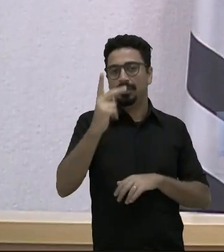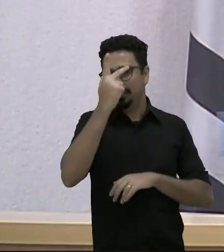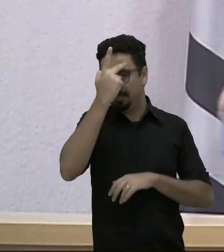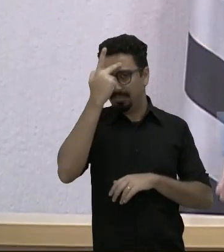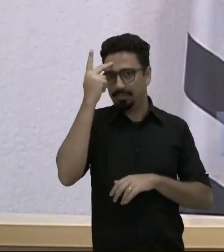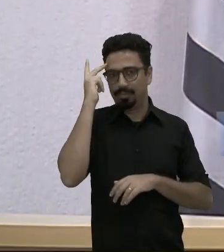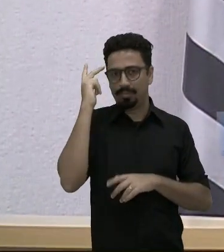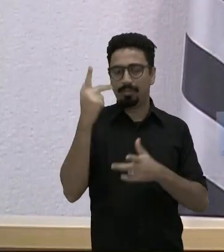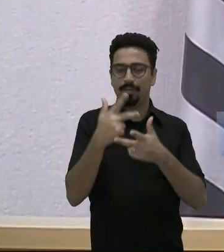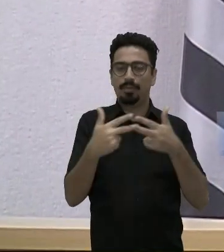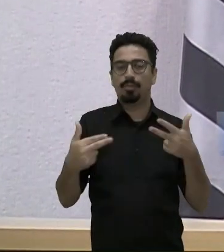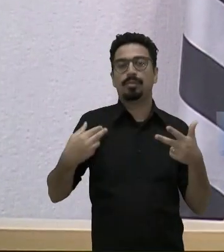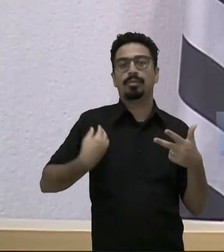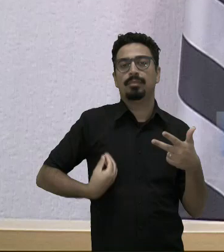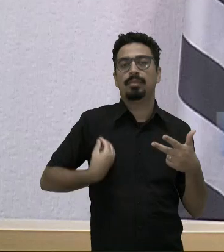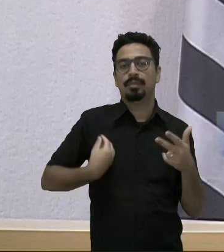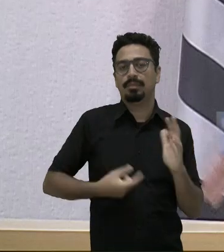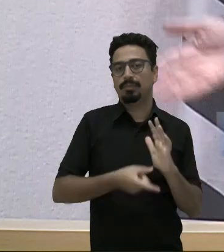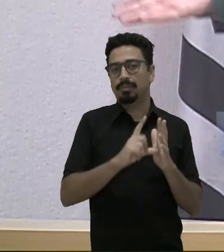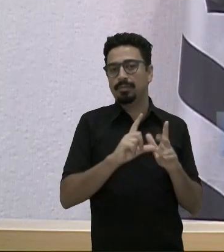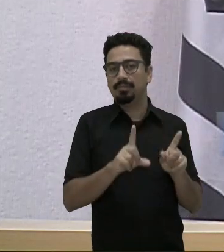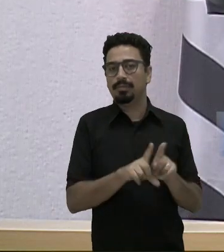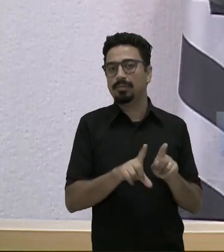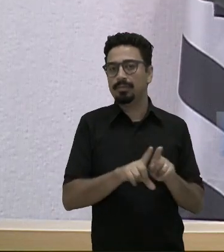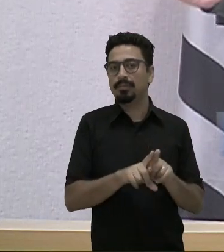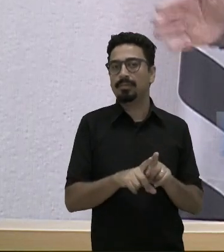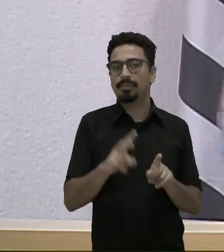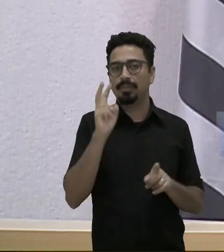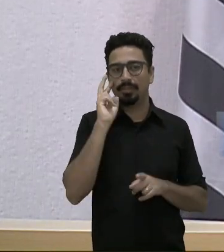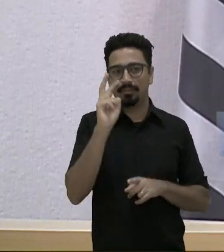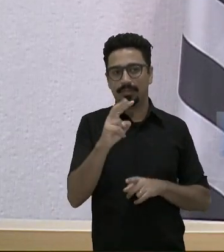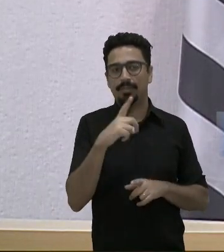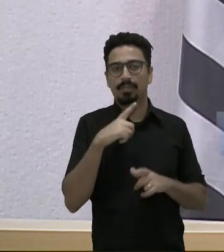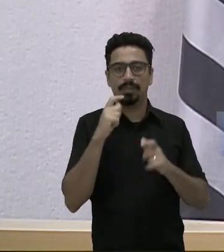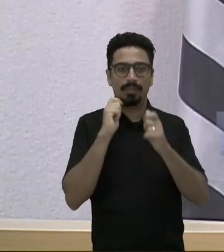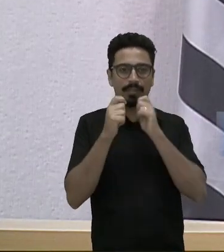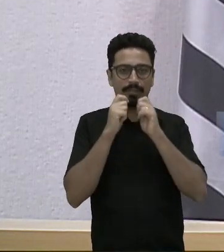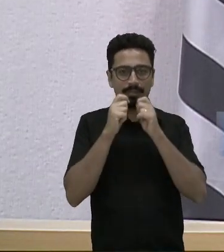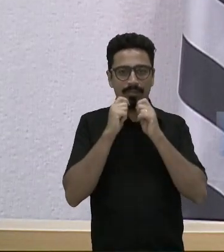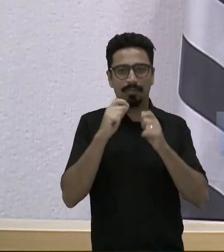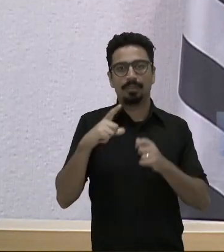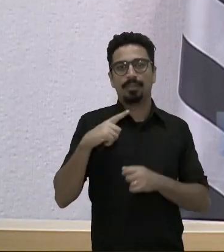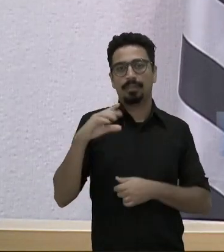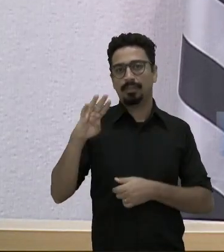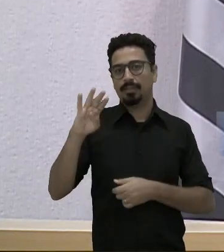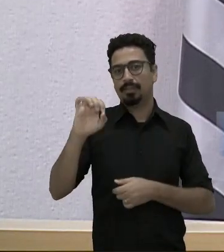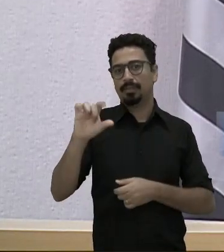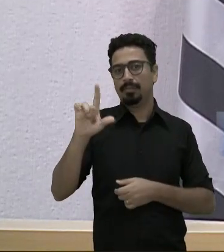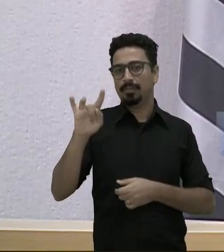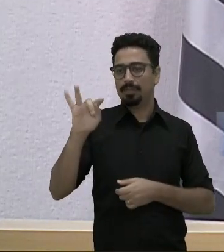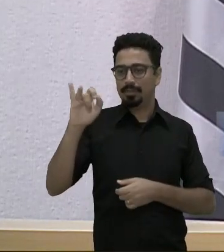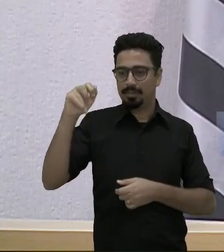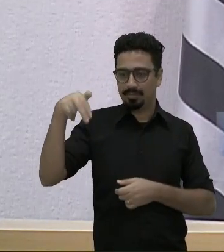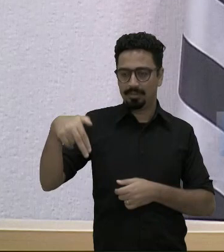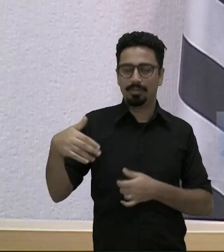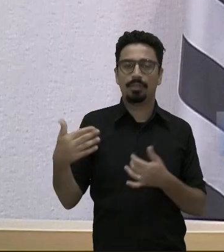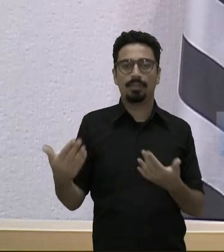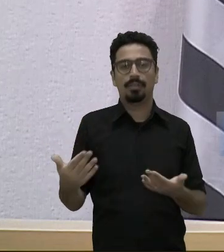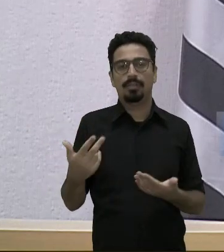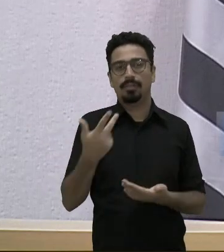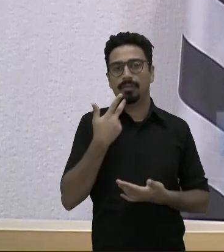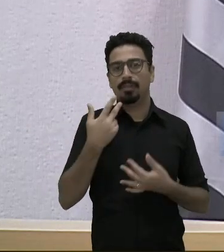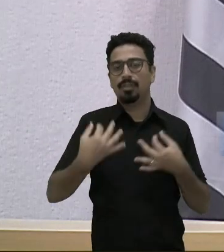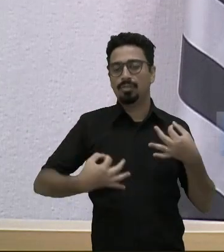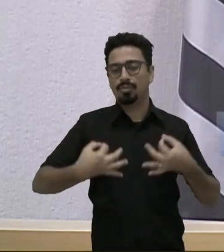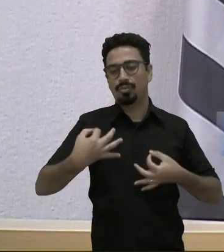que alguns que estavam, que me antecederam aqui, me viram numa entrevista antes, que vai num boletim, né? E eu falei assim, é justo a